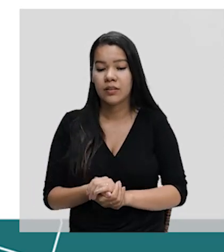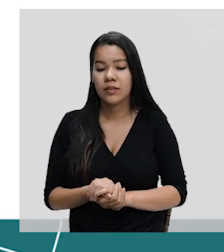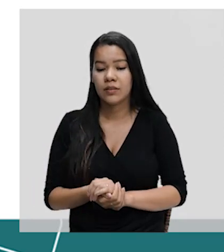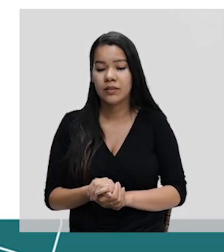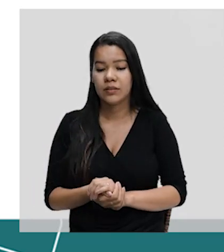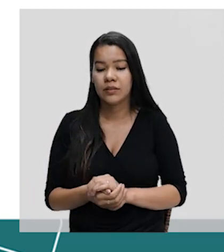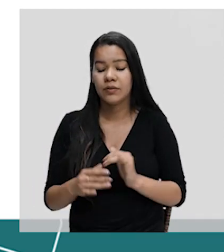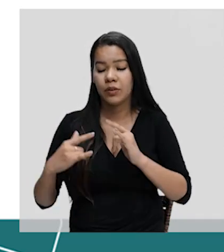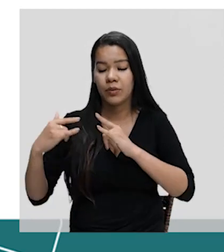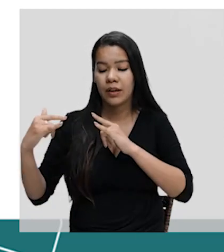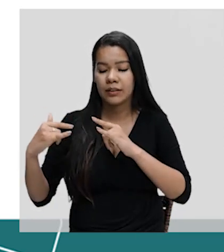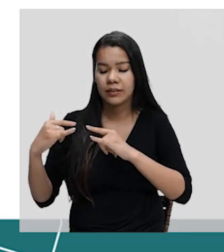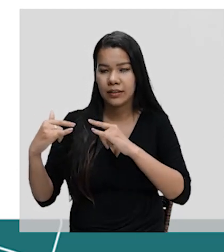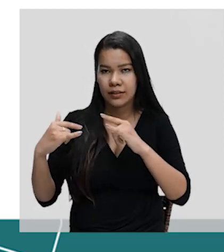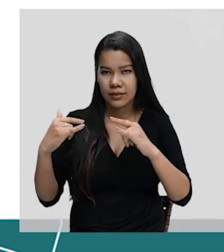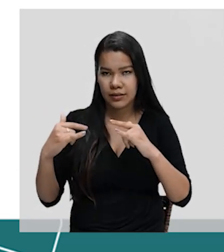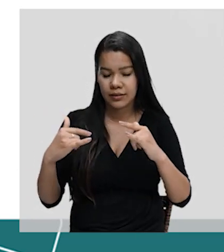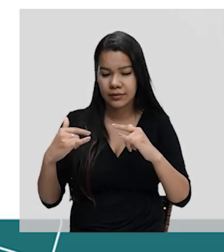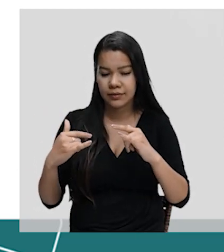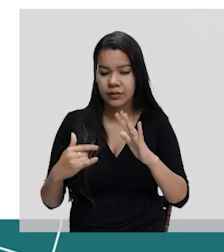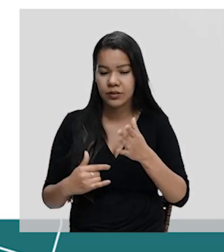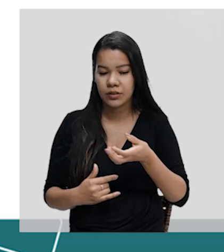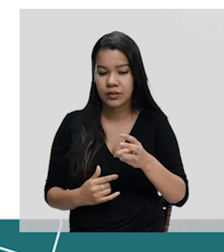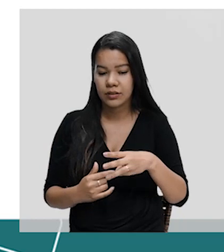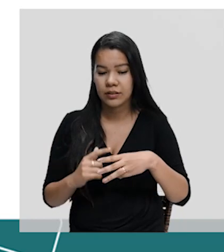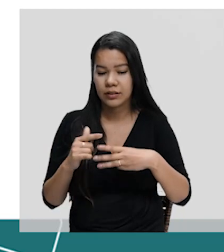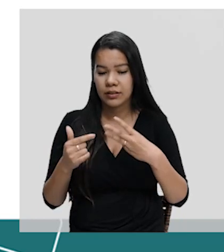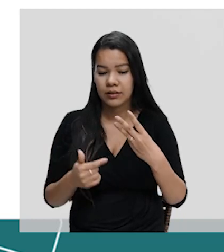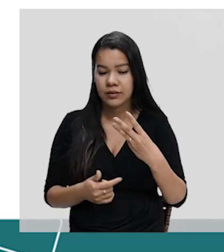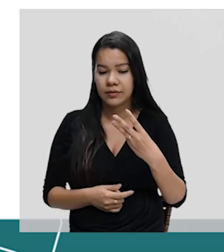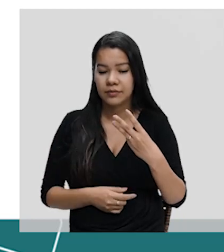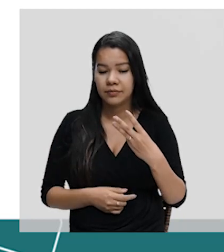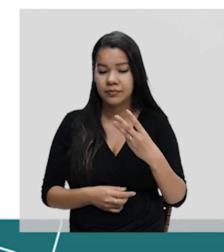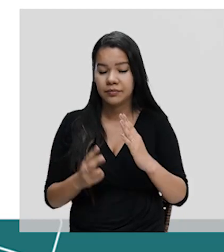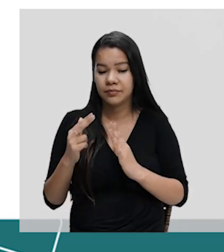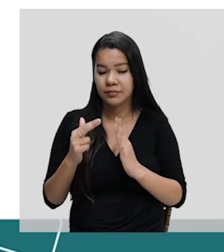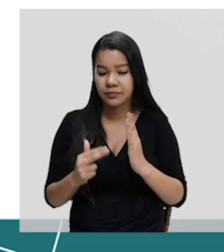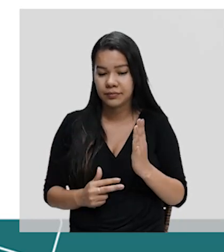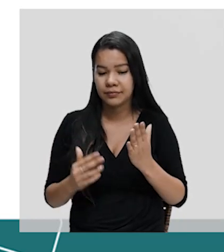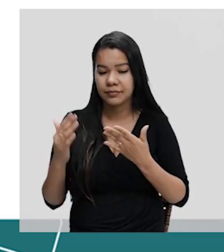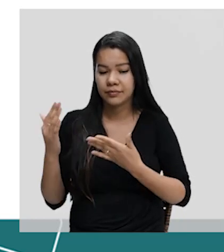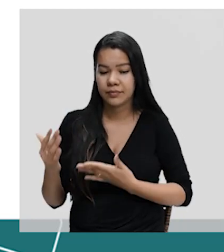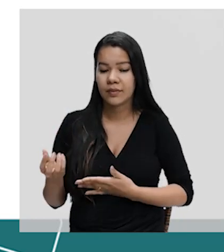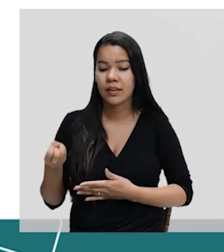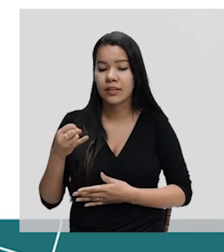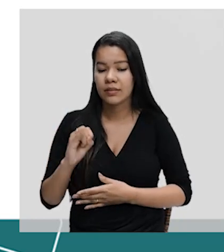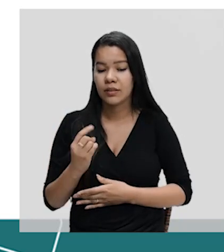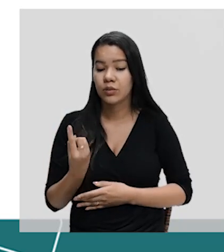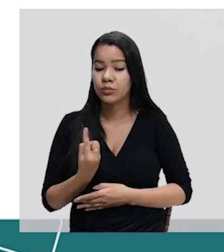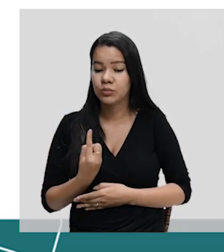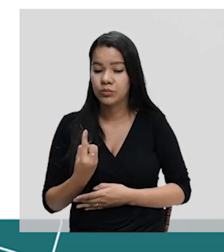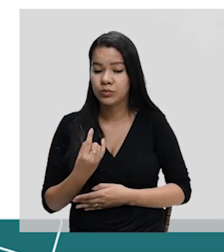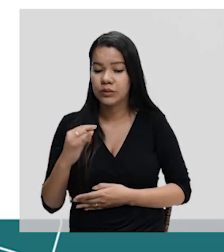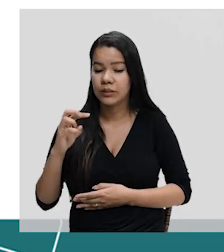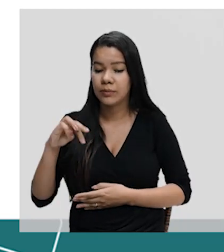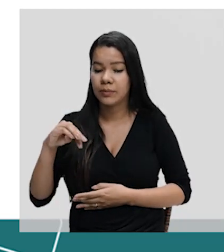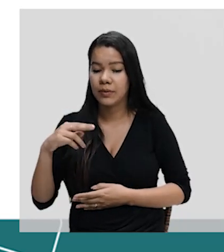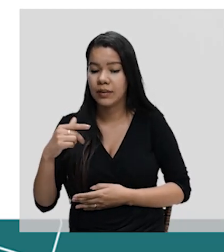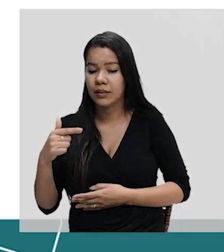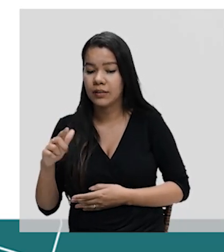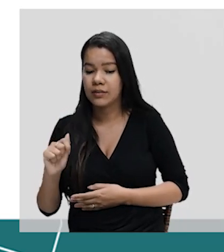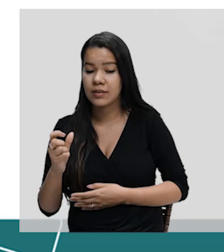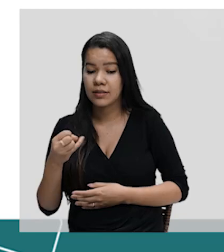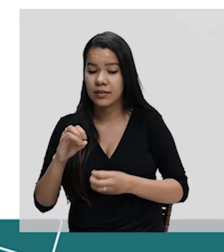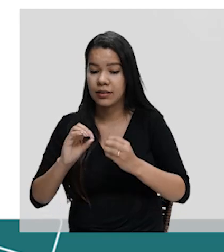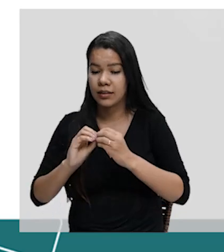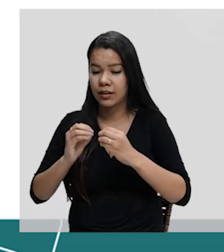3. Se um ímã afasta-se de um condutor, uma corrente elétrica será induzida